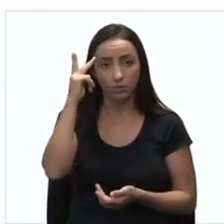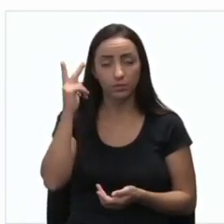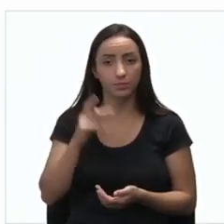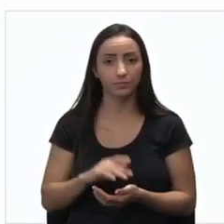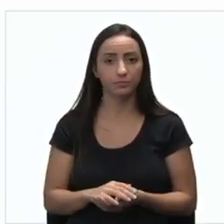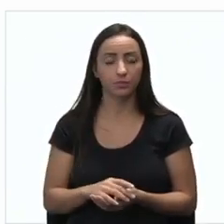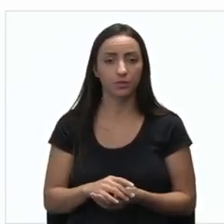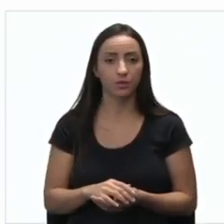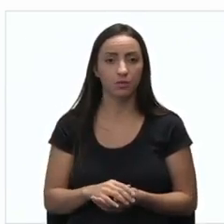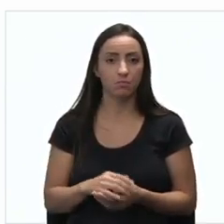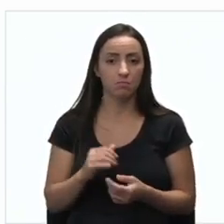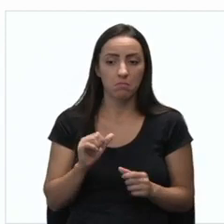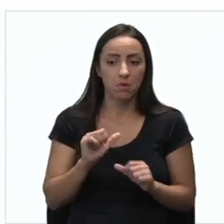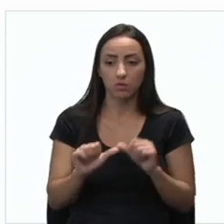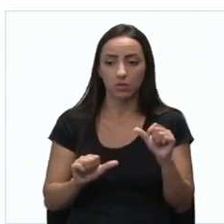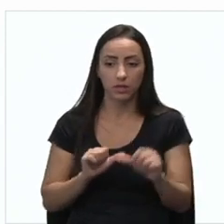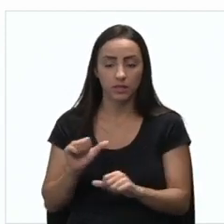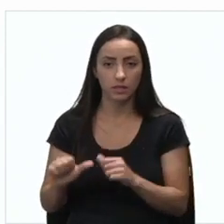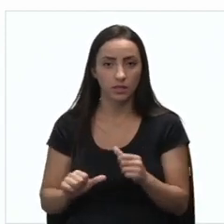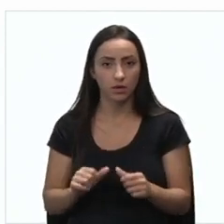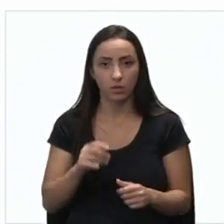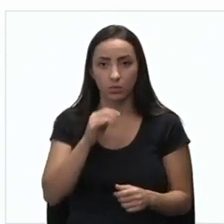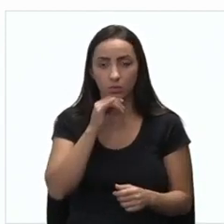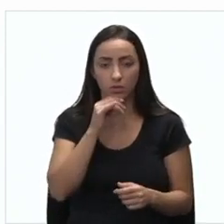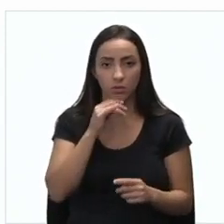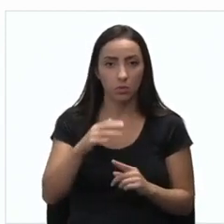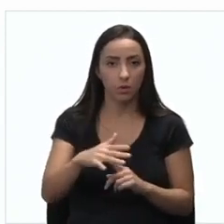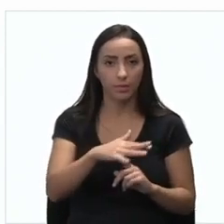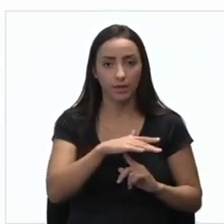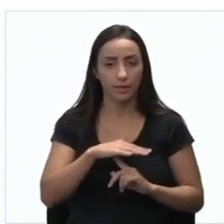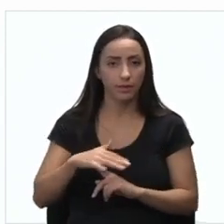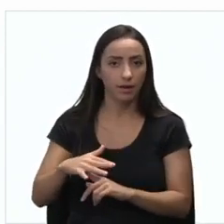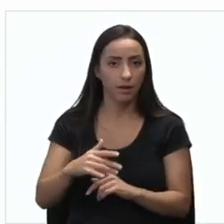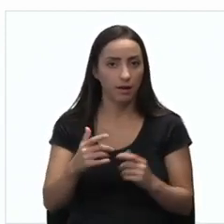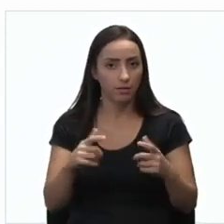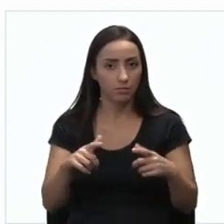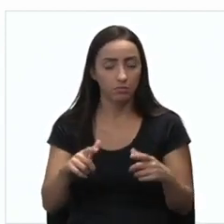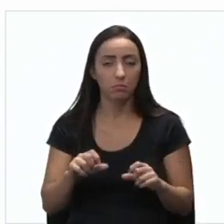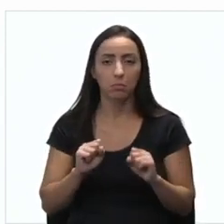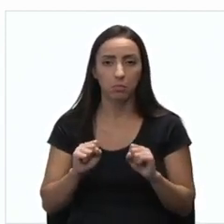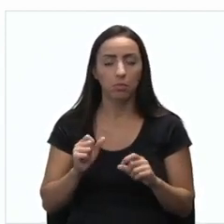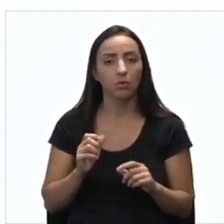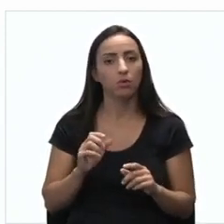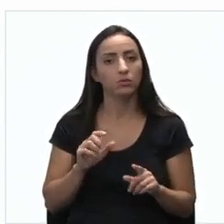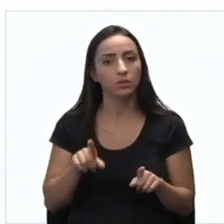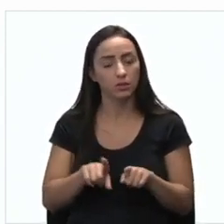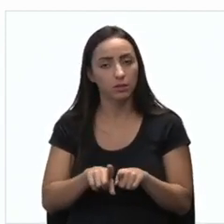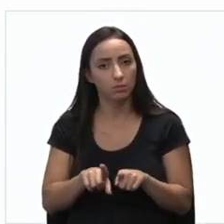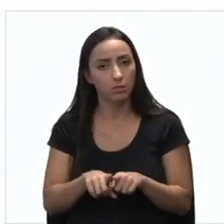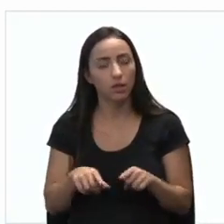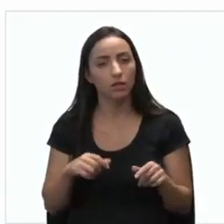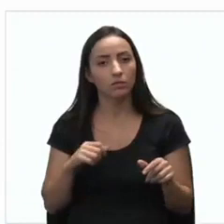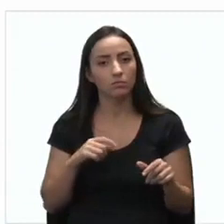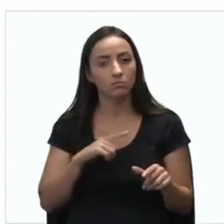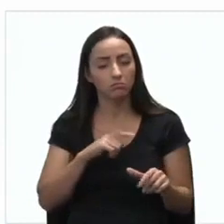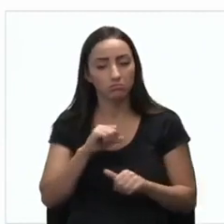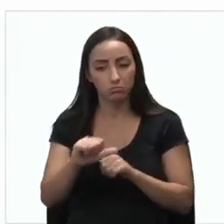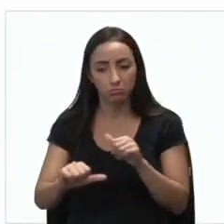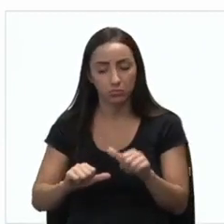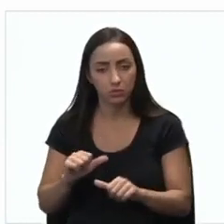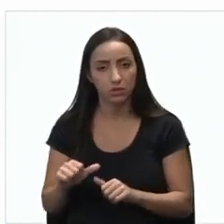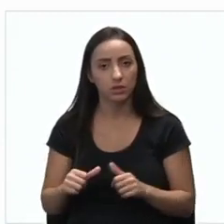Uma alteração ambiental, né, pode provocar mudanças aí,